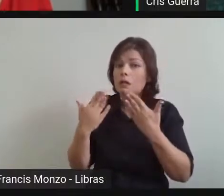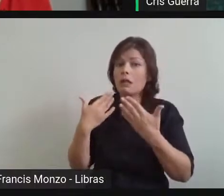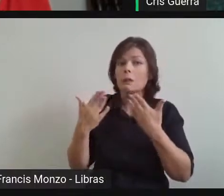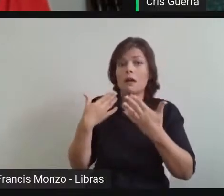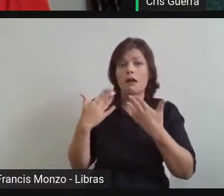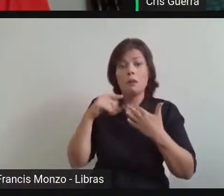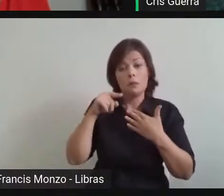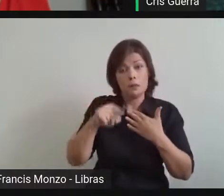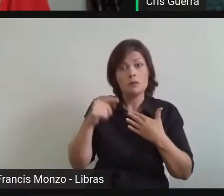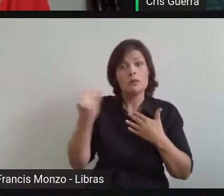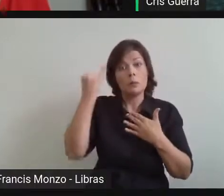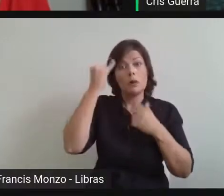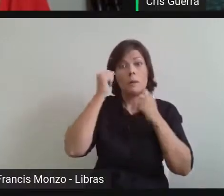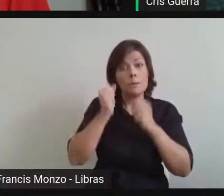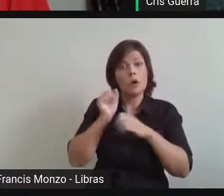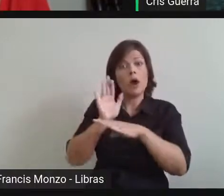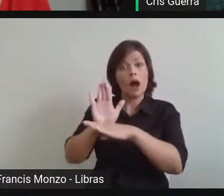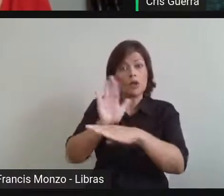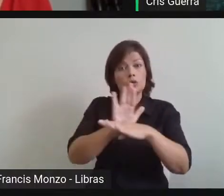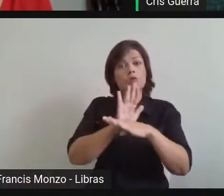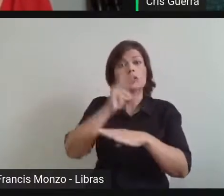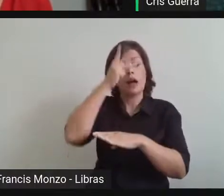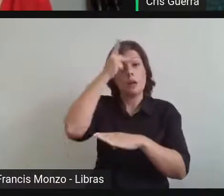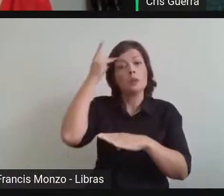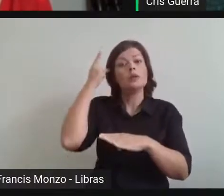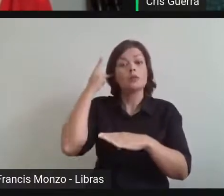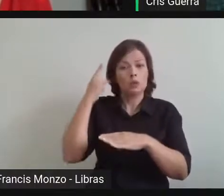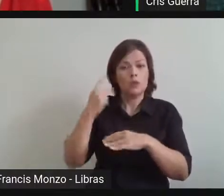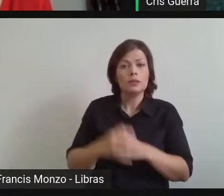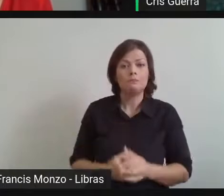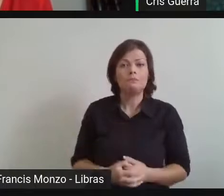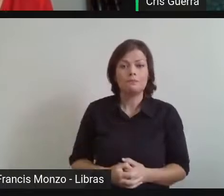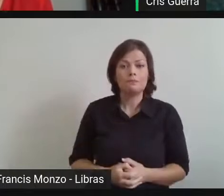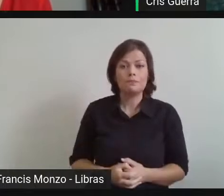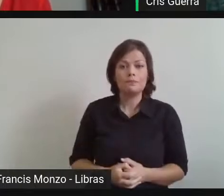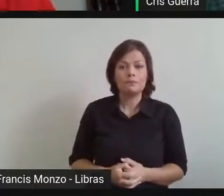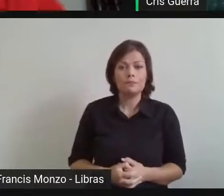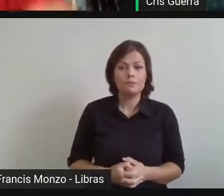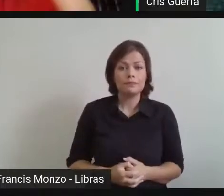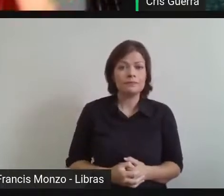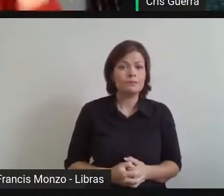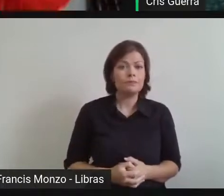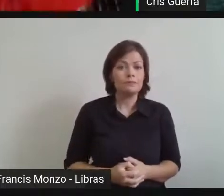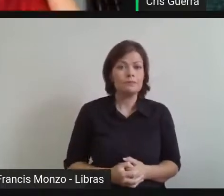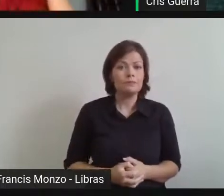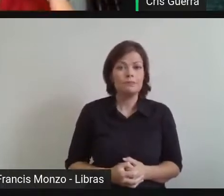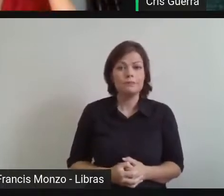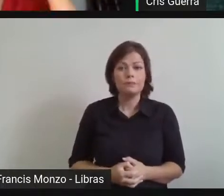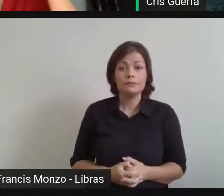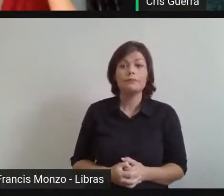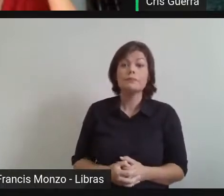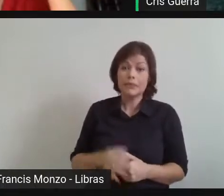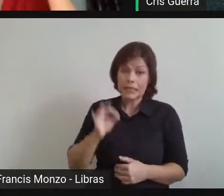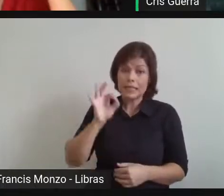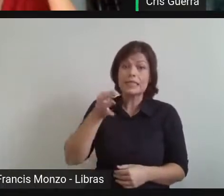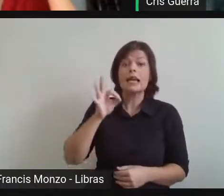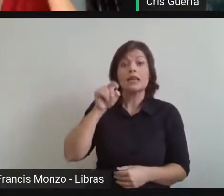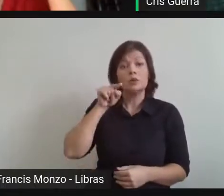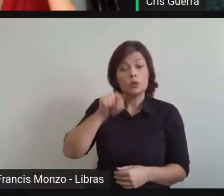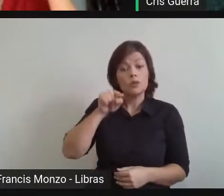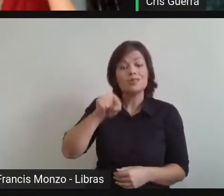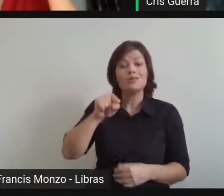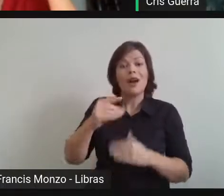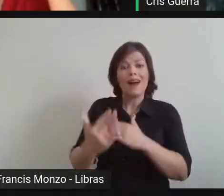grande no dia do outro, né? Então, eu acho E que nos ajuda também a entender o que é essencial na nossa vida, né? Eu acho que